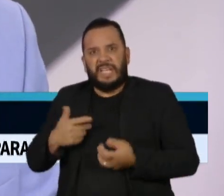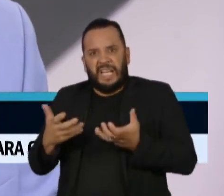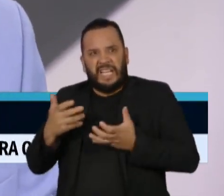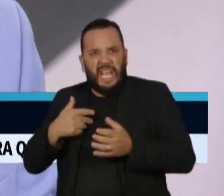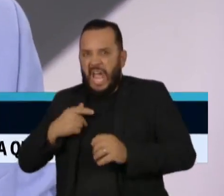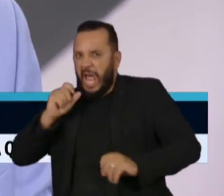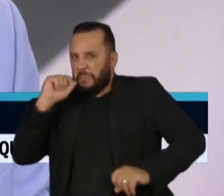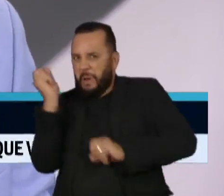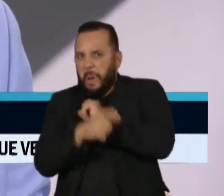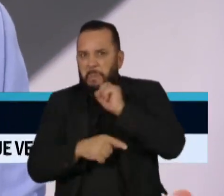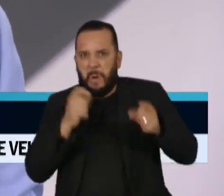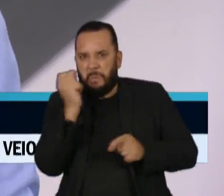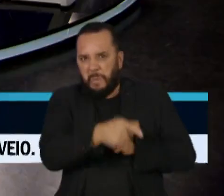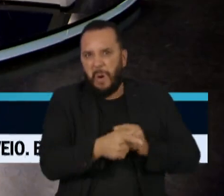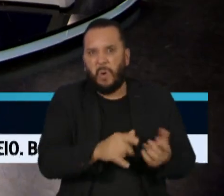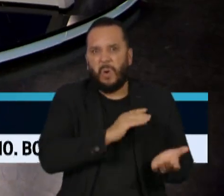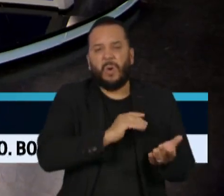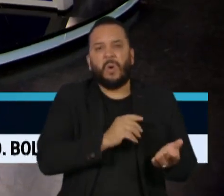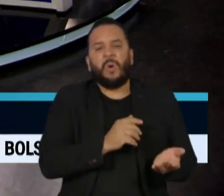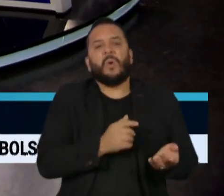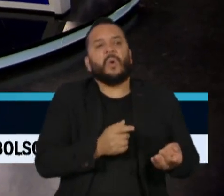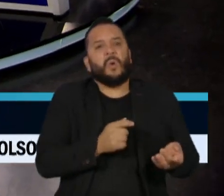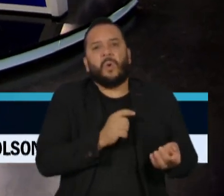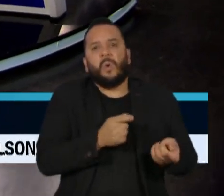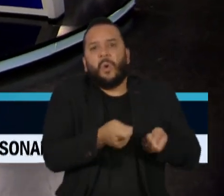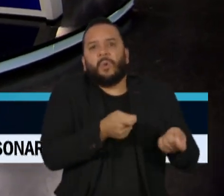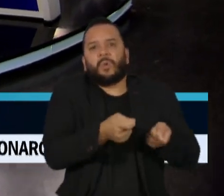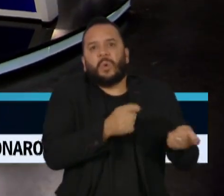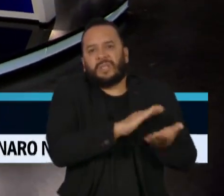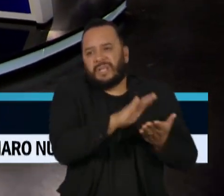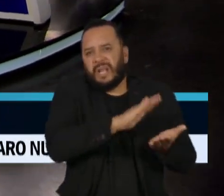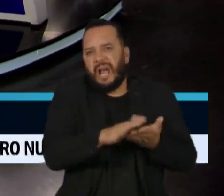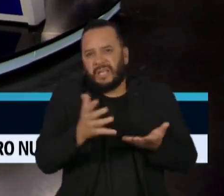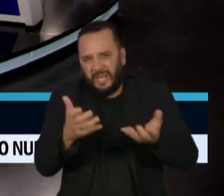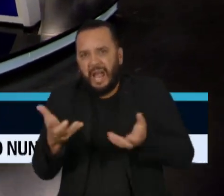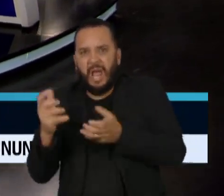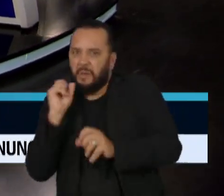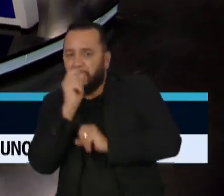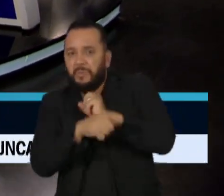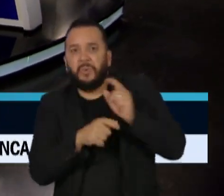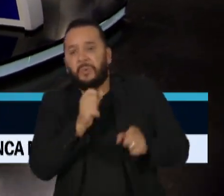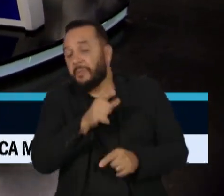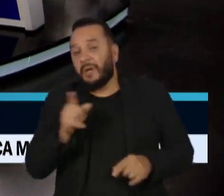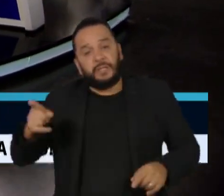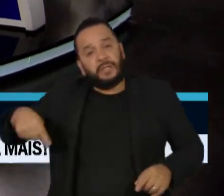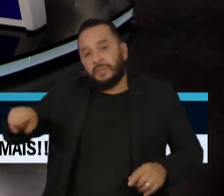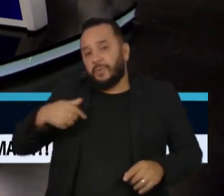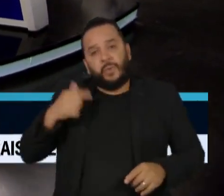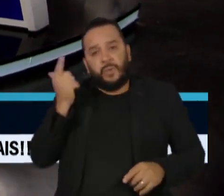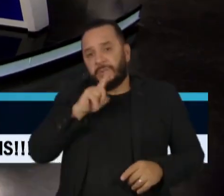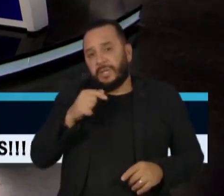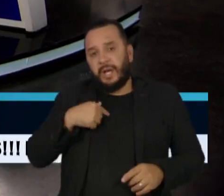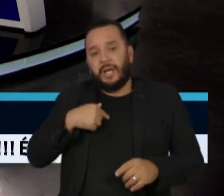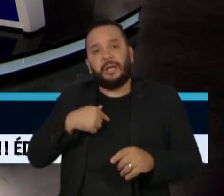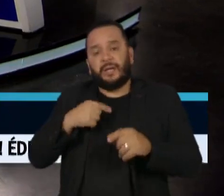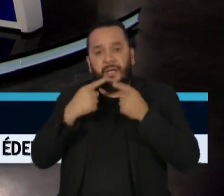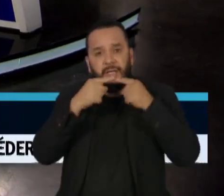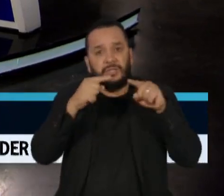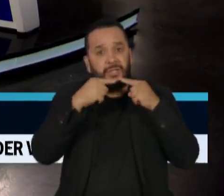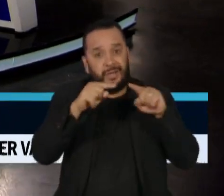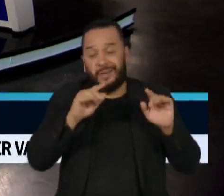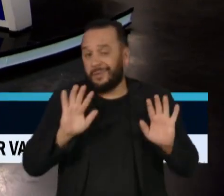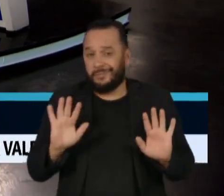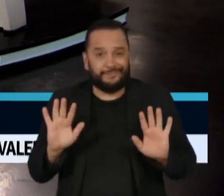detonar esse arcabouço até esses caras não conseguem assim criticar coisas fundamentais que estão ali